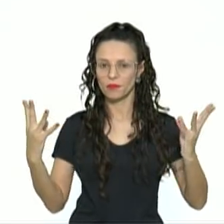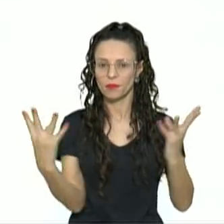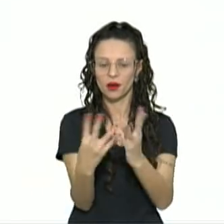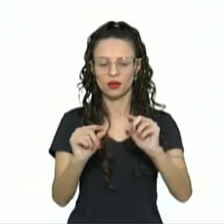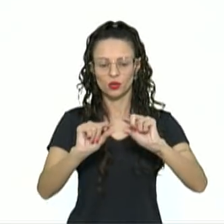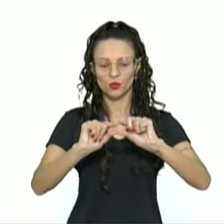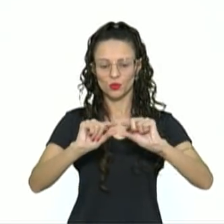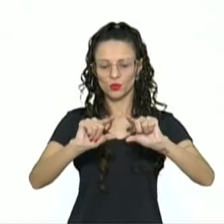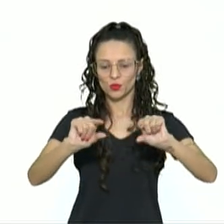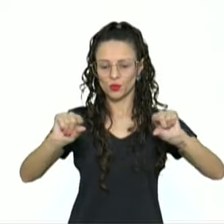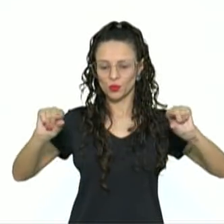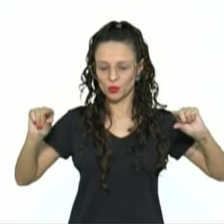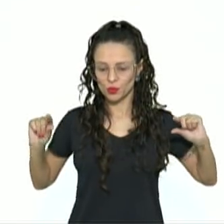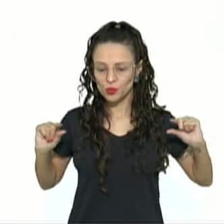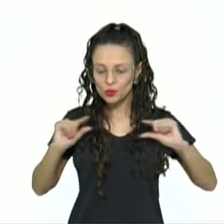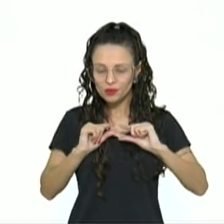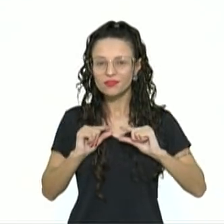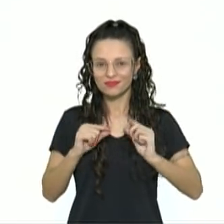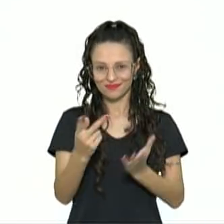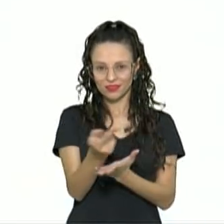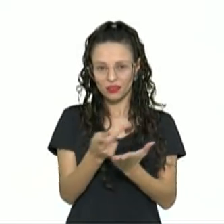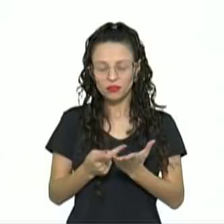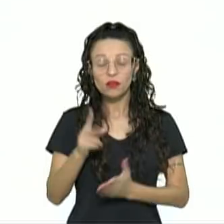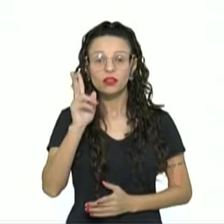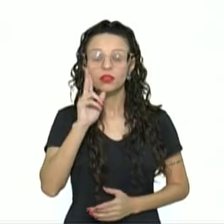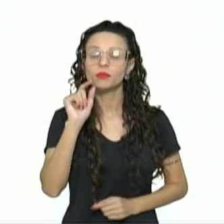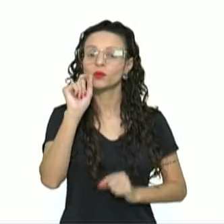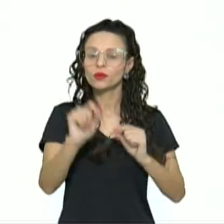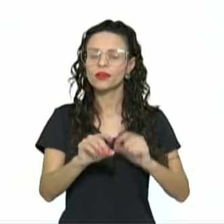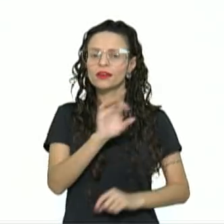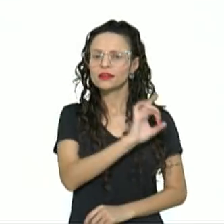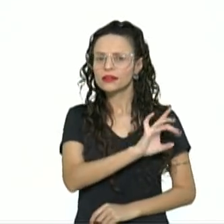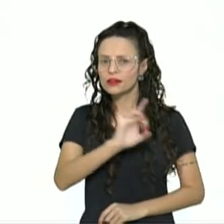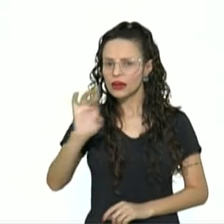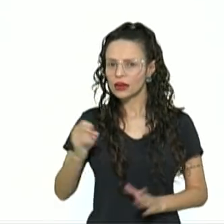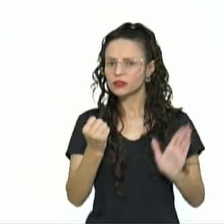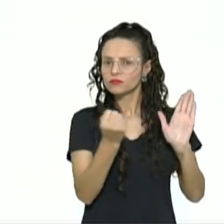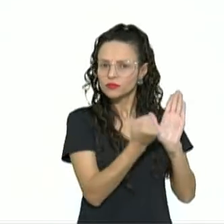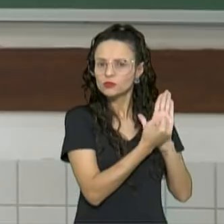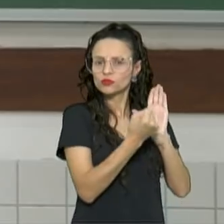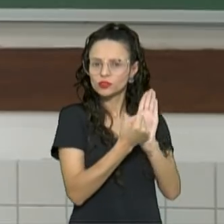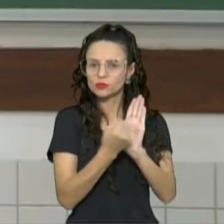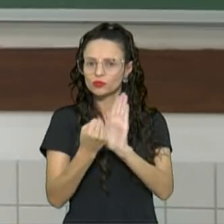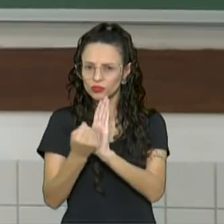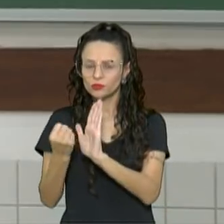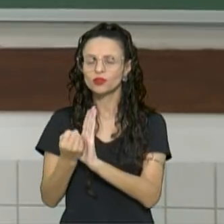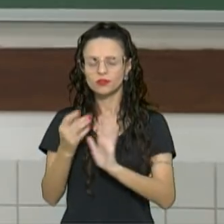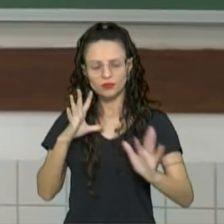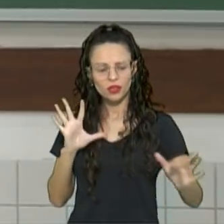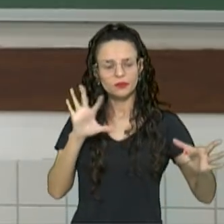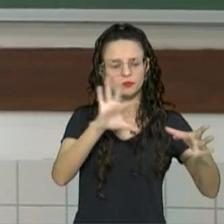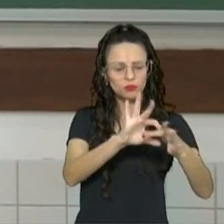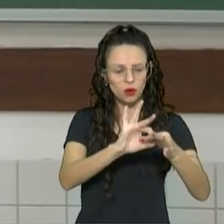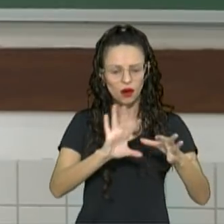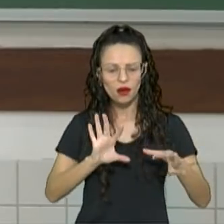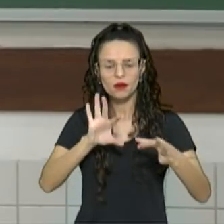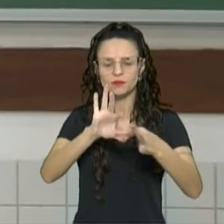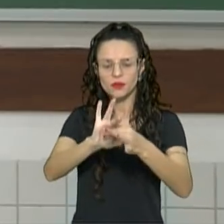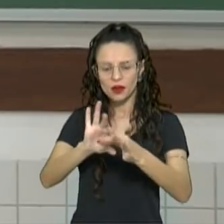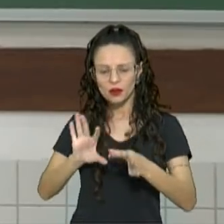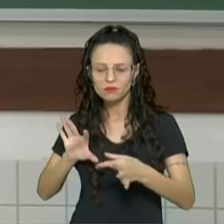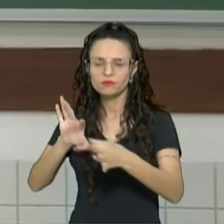presente, né? E lembrando que cada símbolo, né, cada um desses tem um símbolo, né? Então, representando em conjunto